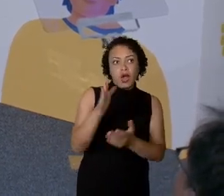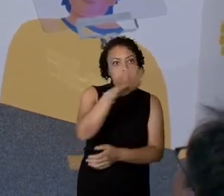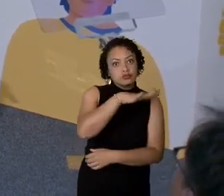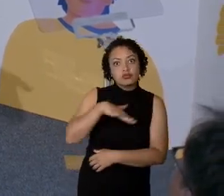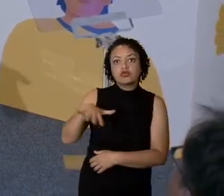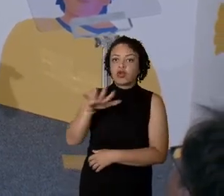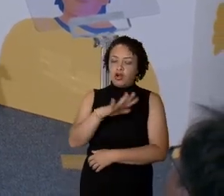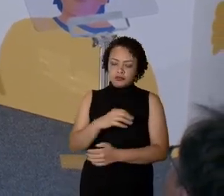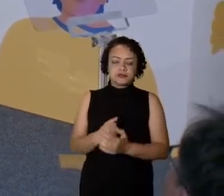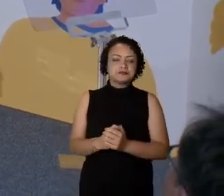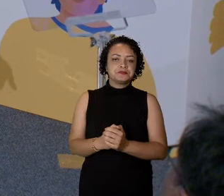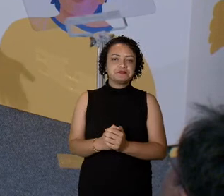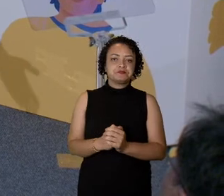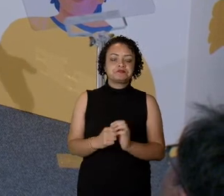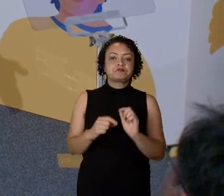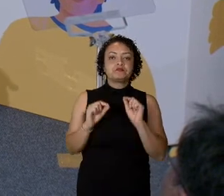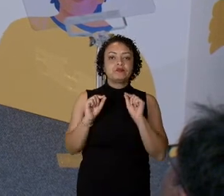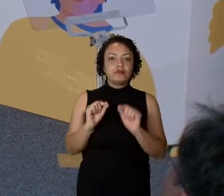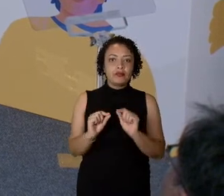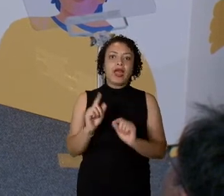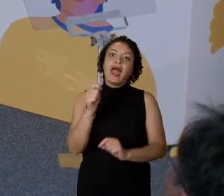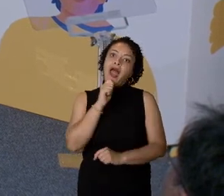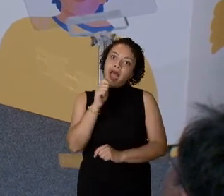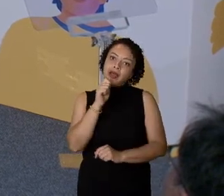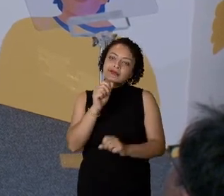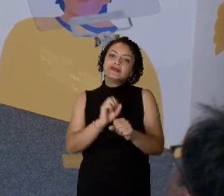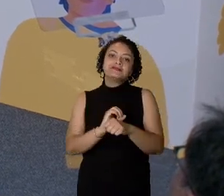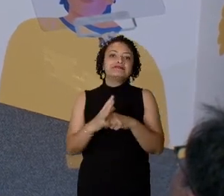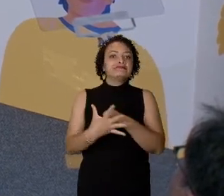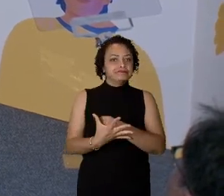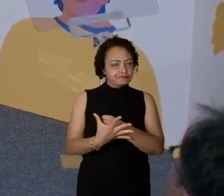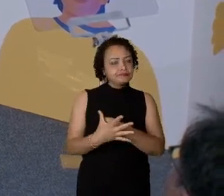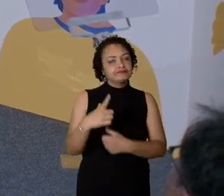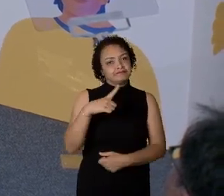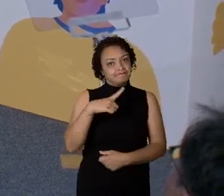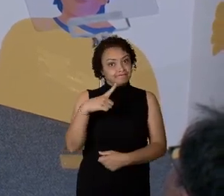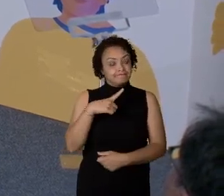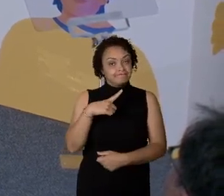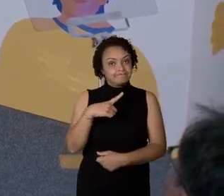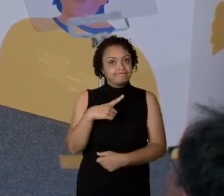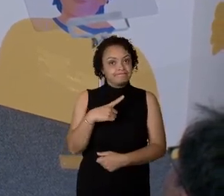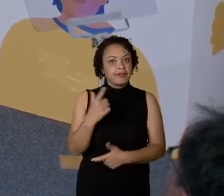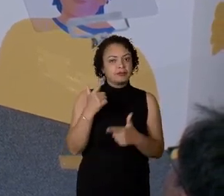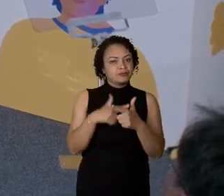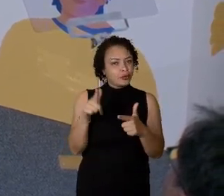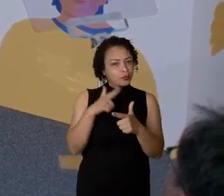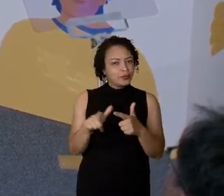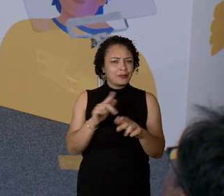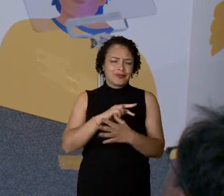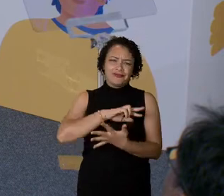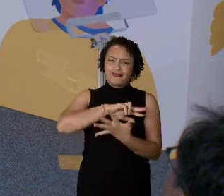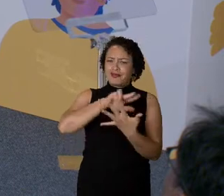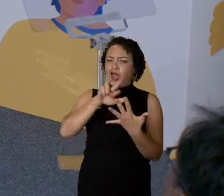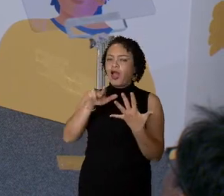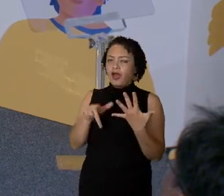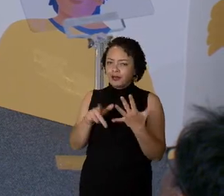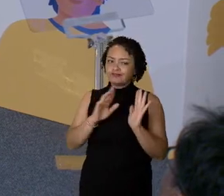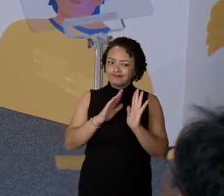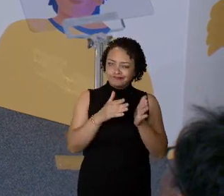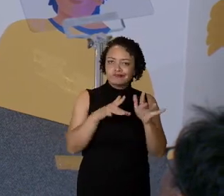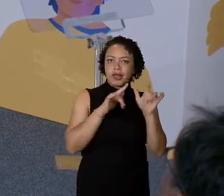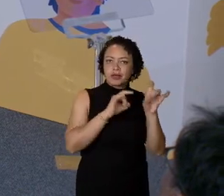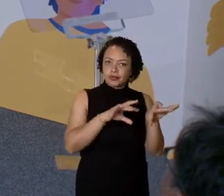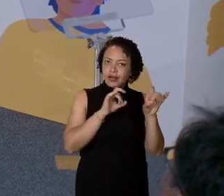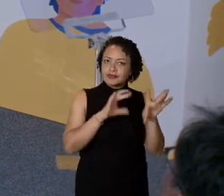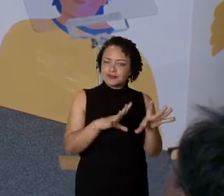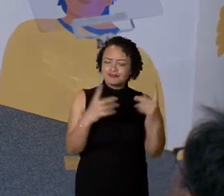né, vivemos ainda sobre o efeito da pandemia, que não foram poucos para a educação. Que desafio,